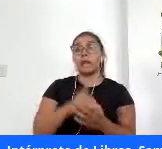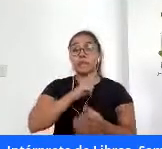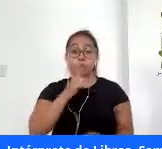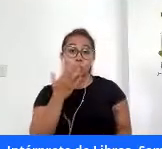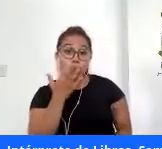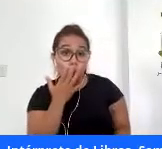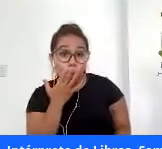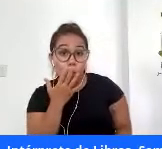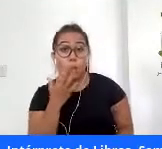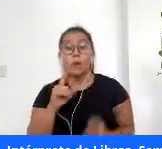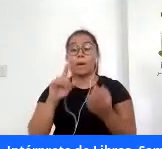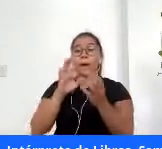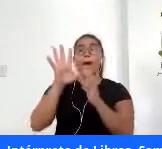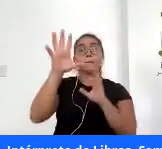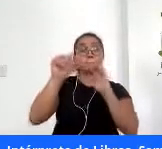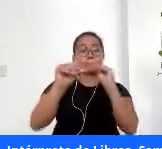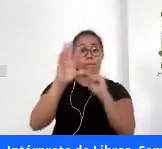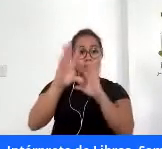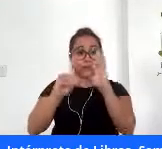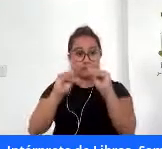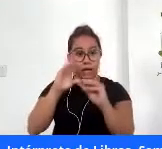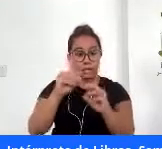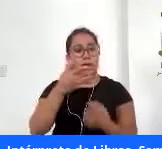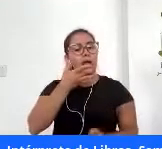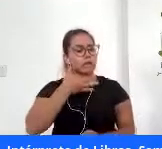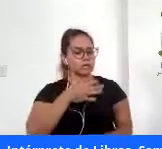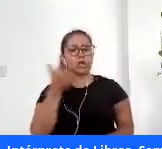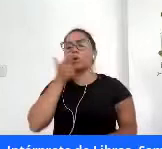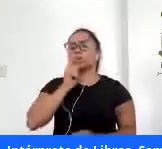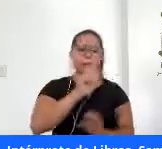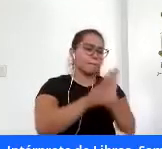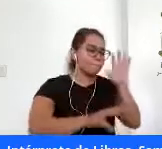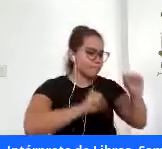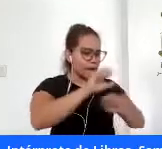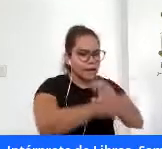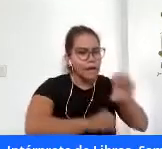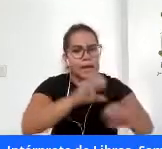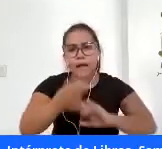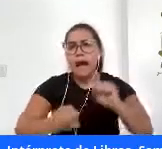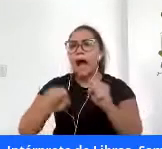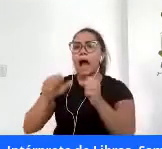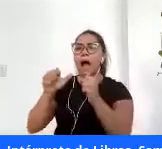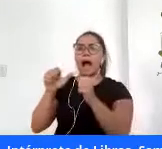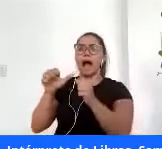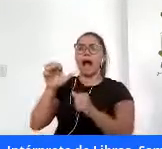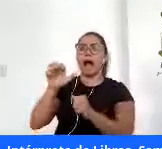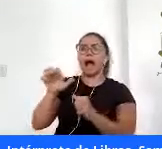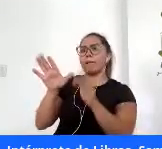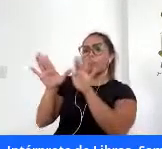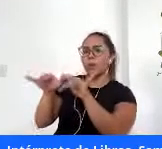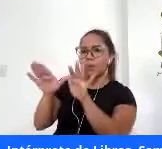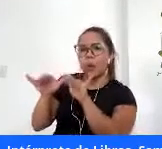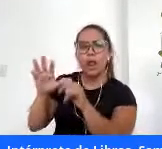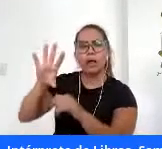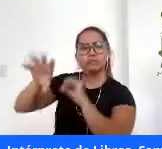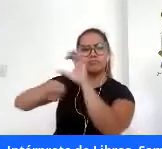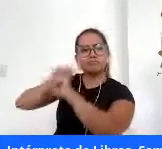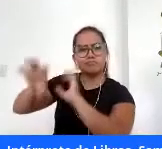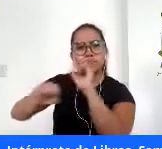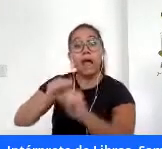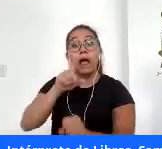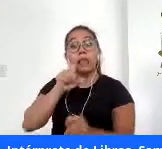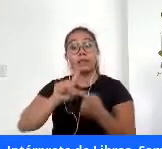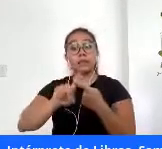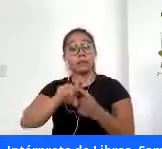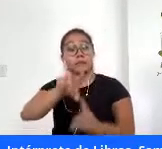visual, no próprio tato, né, quando a criança pode tocar nas plantas, pode tocar na borboleta que está na imagem, enfim, o olfato, que ela está